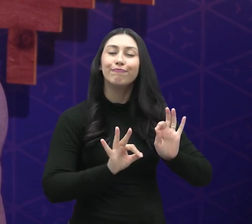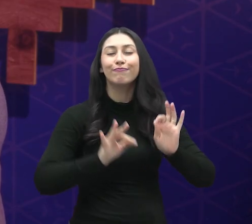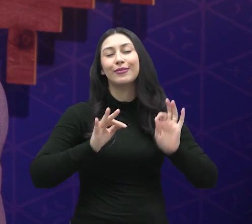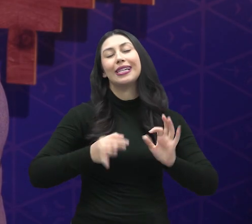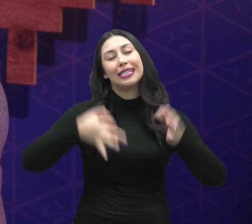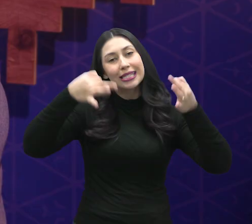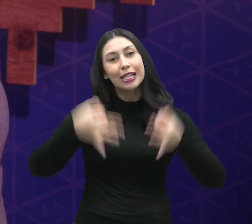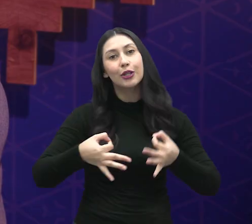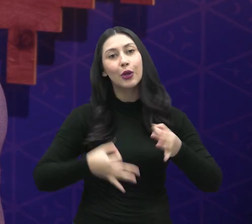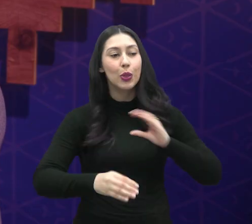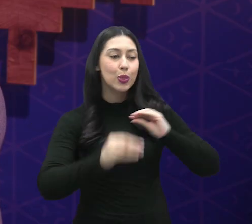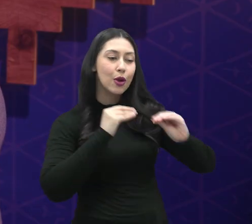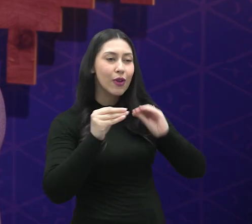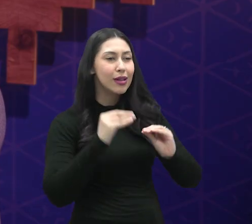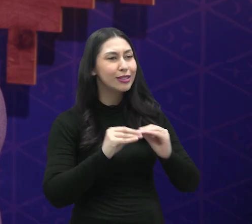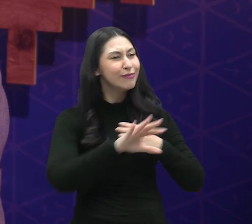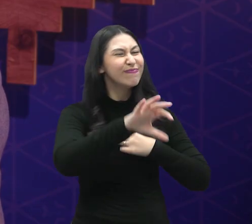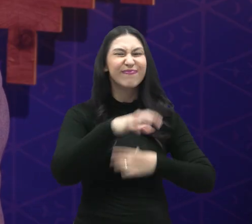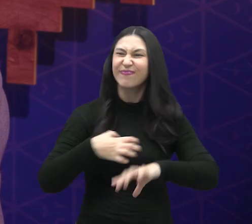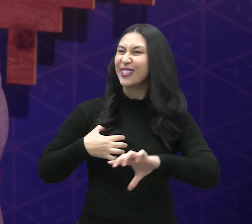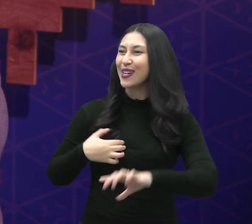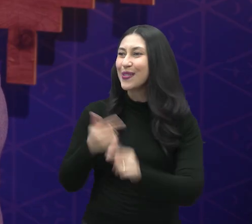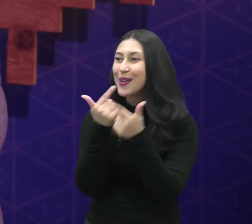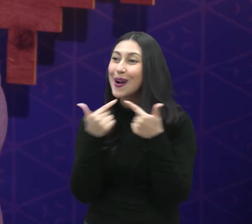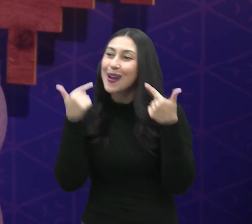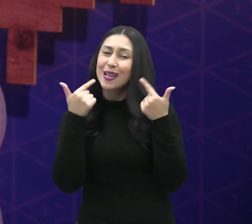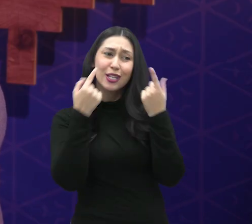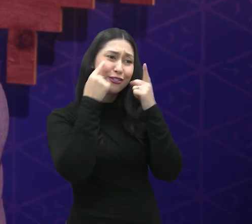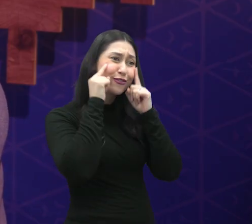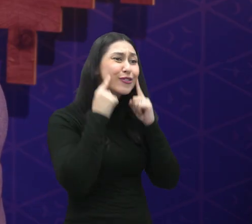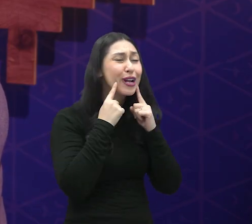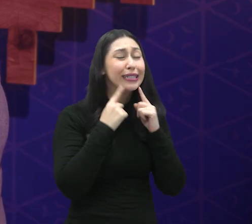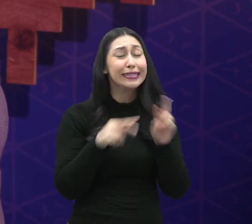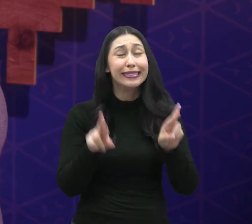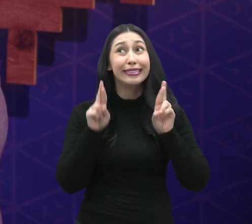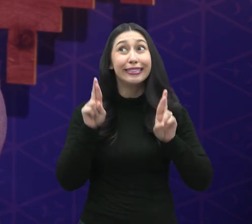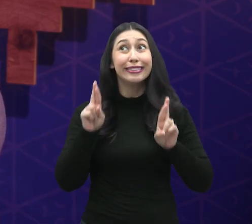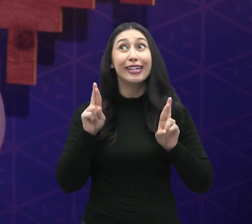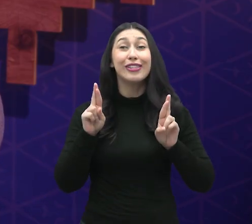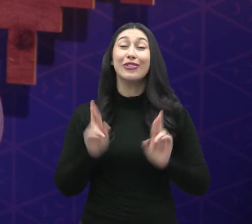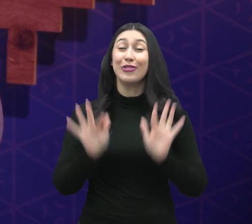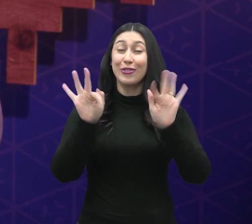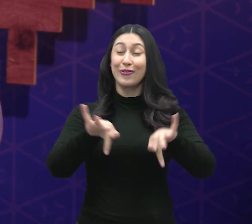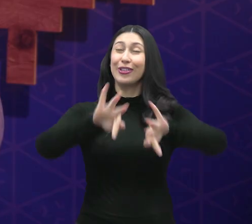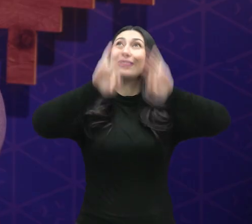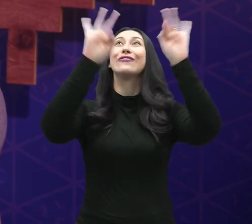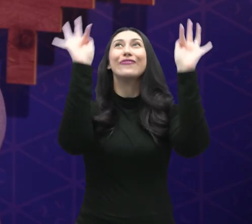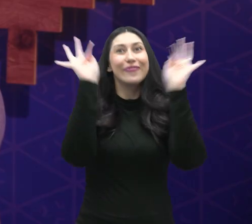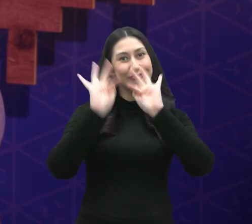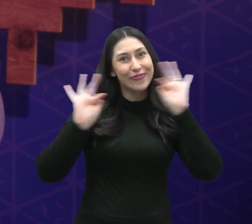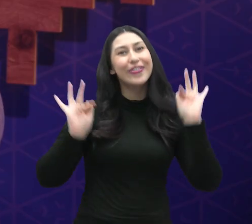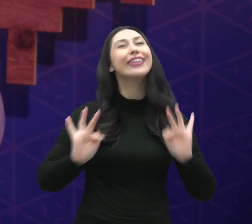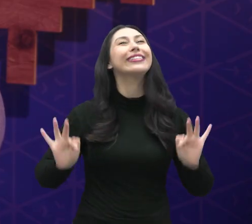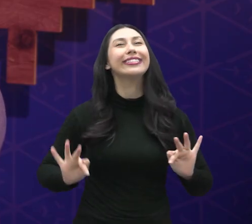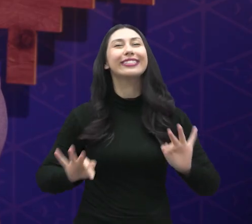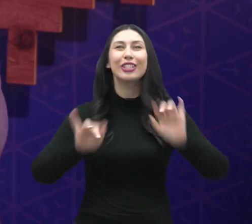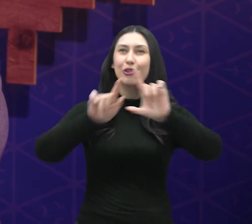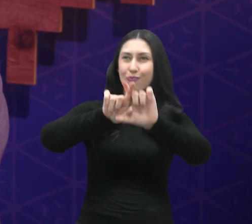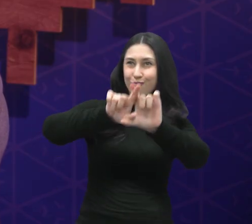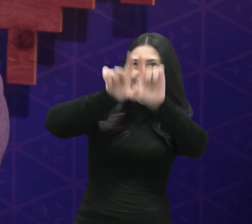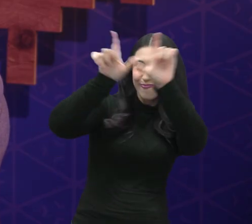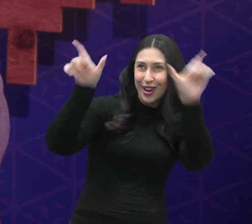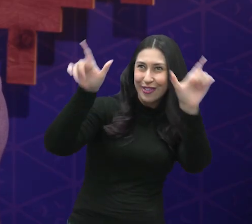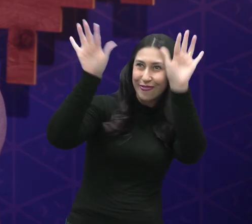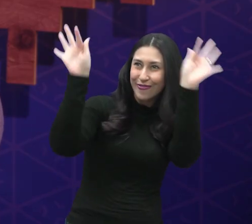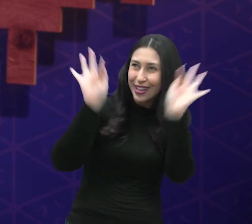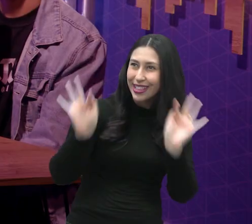criam identificação, nos fazendo rir, chorar e torcer por um final feliz. Sim, daqueles clássicos com um feliz escrito na